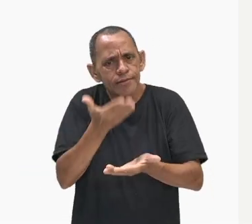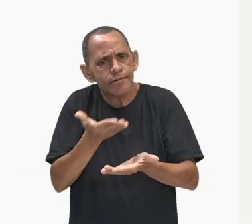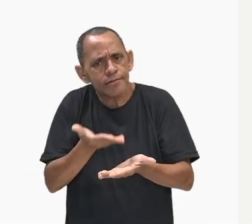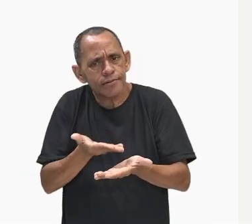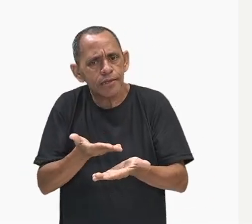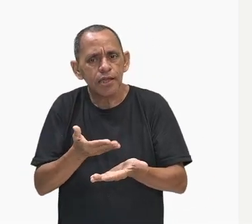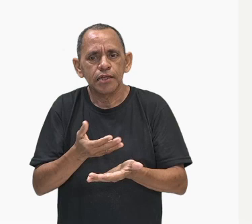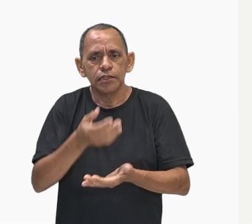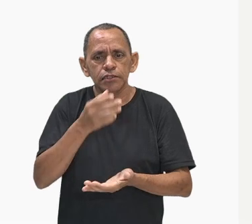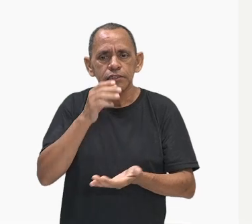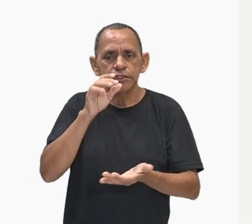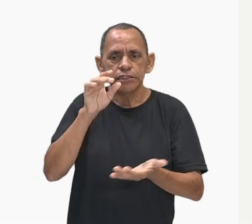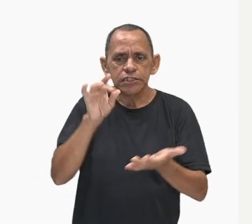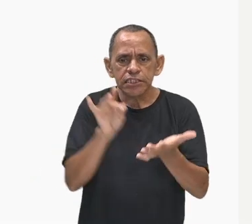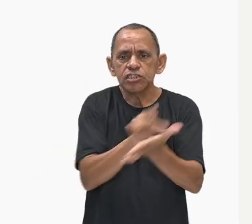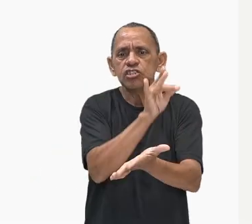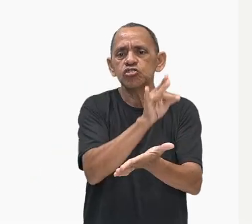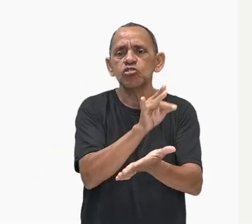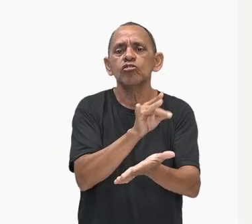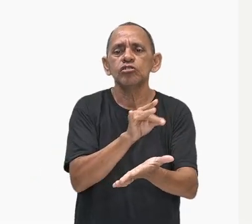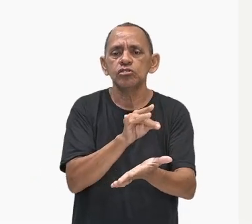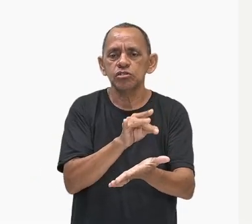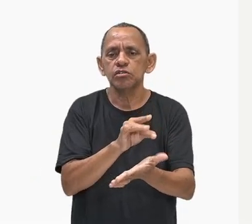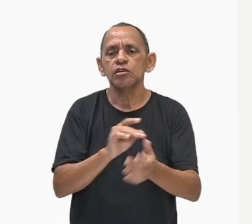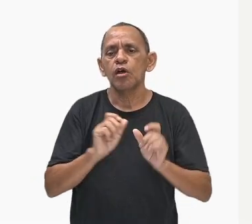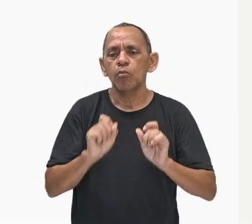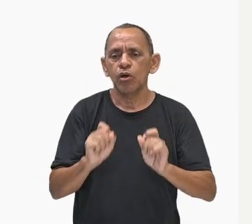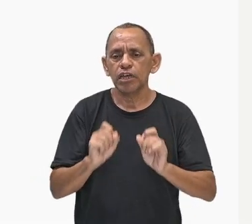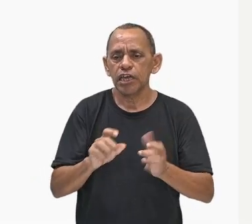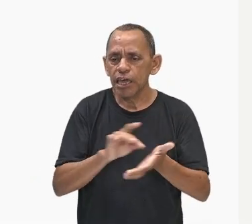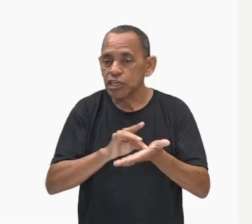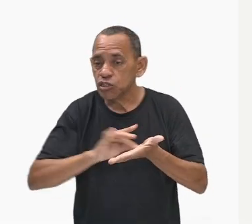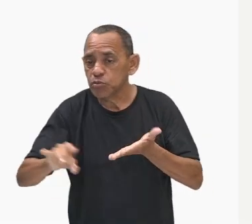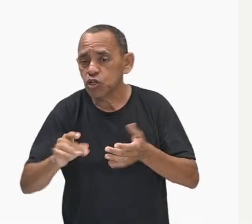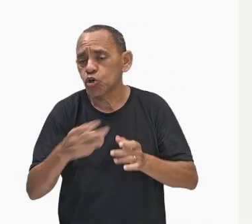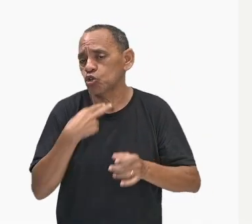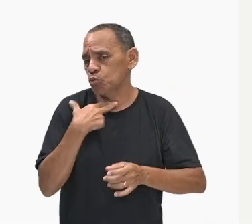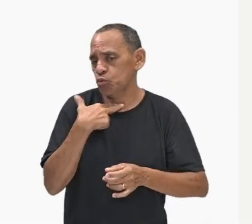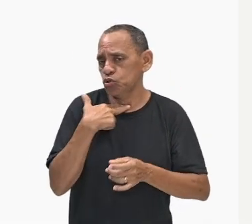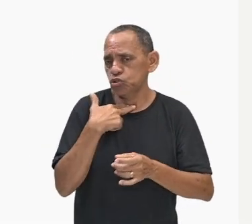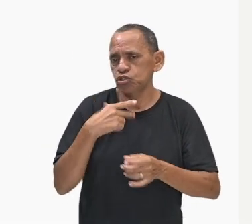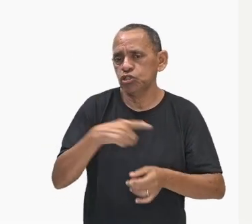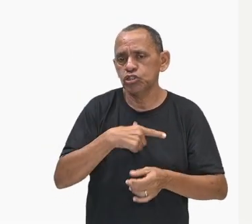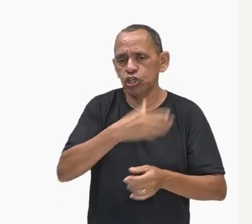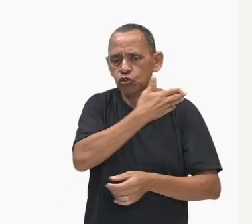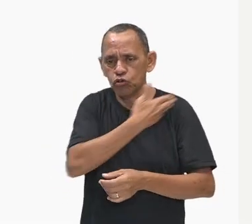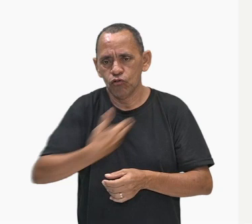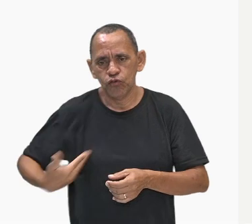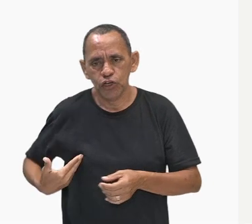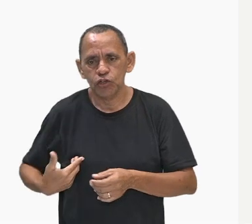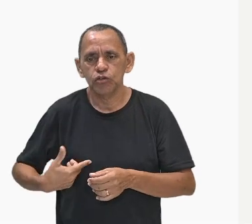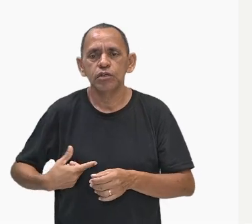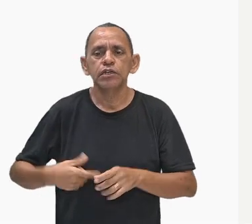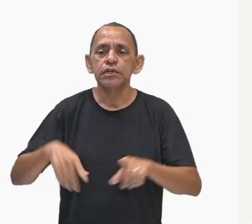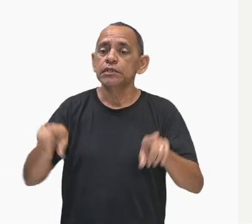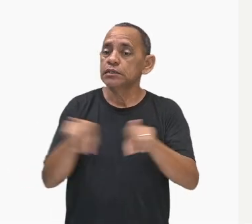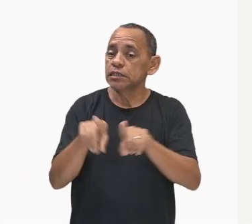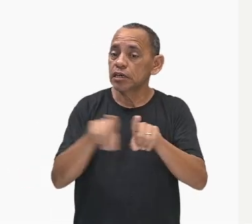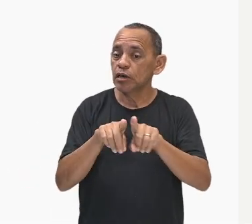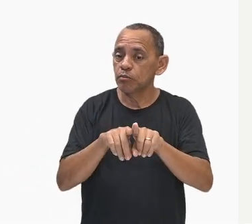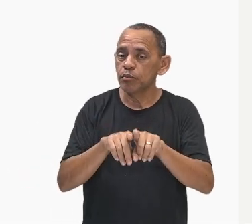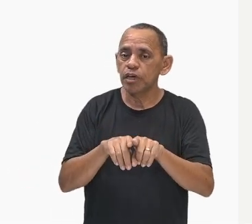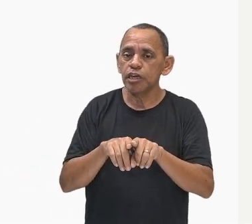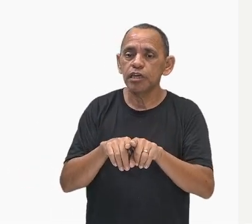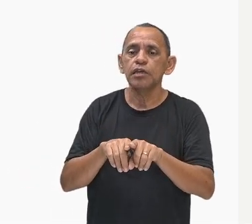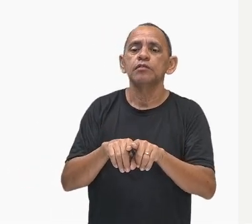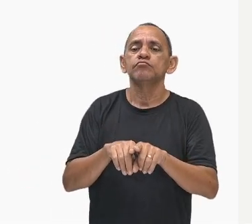queria inimigo algum, oposição alguma ao seu governo. também manda prender e executar os chefes do